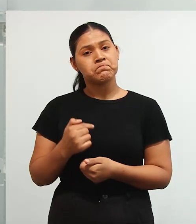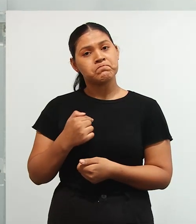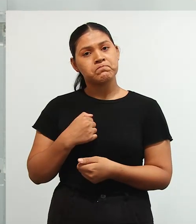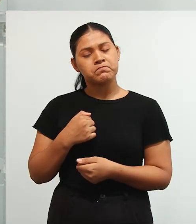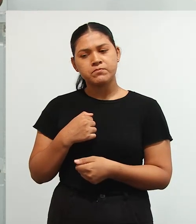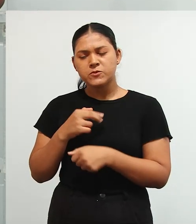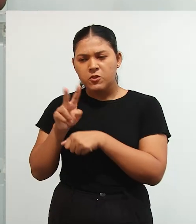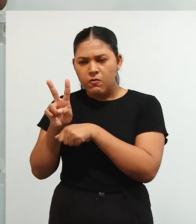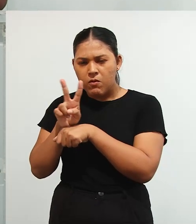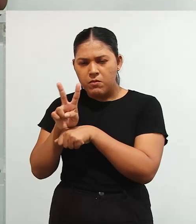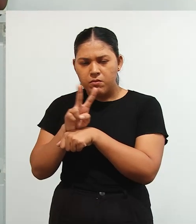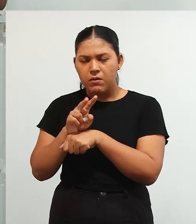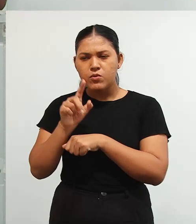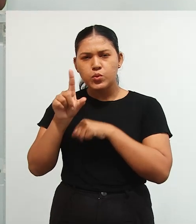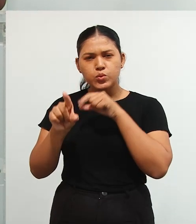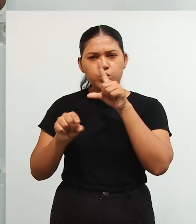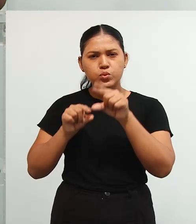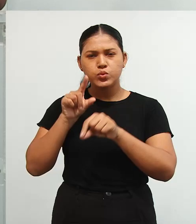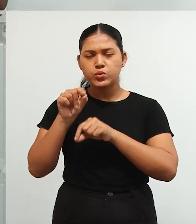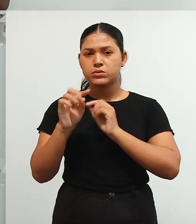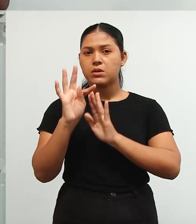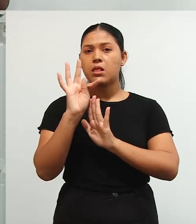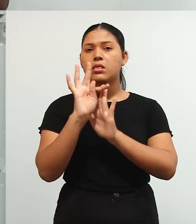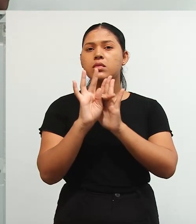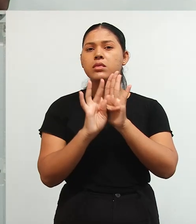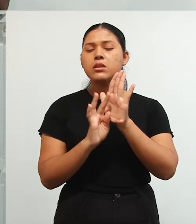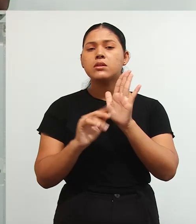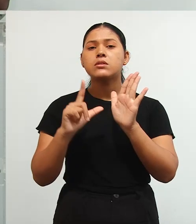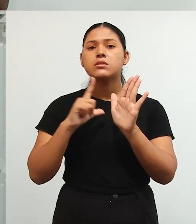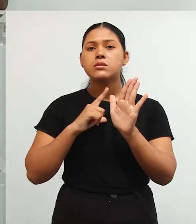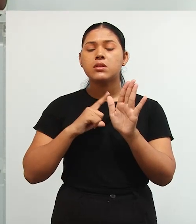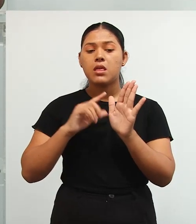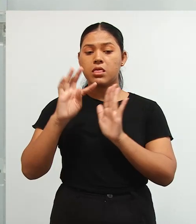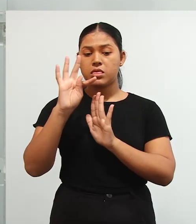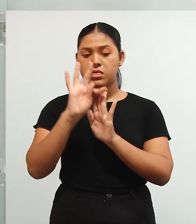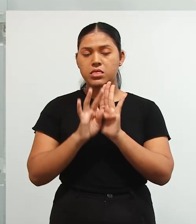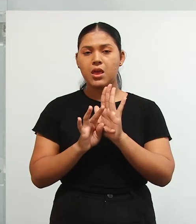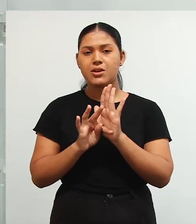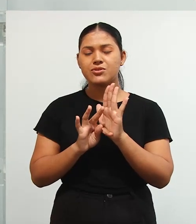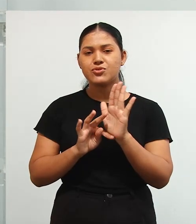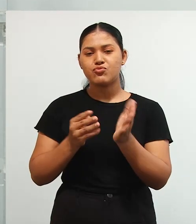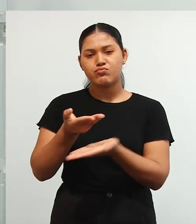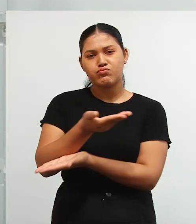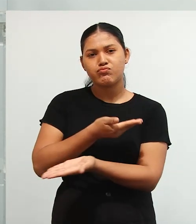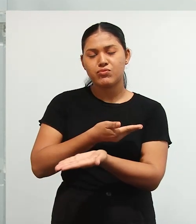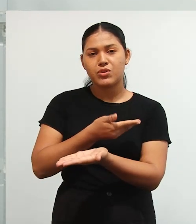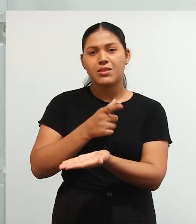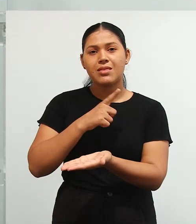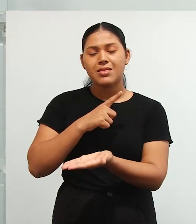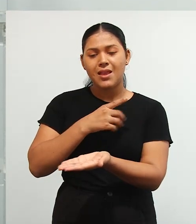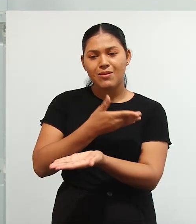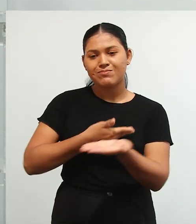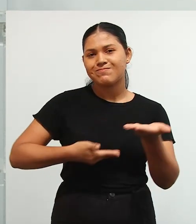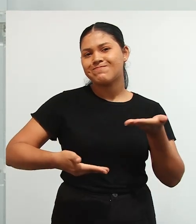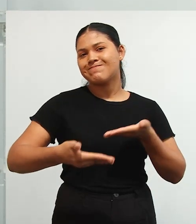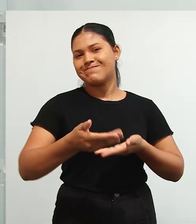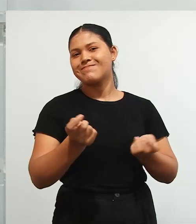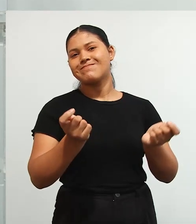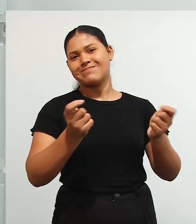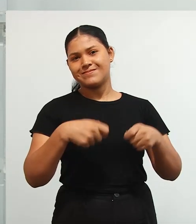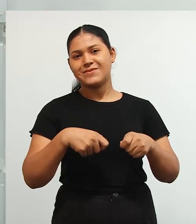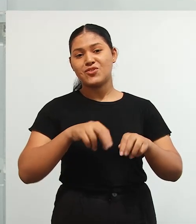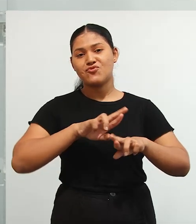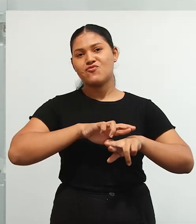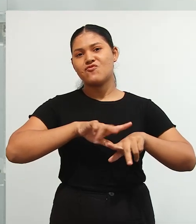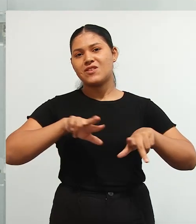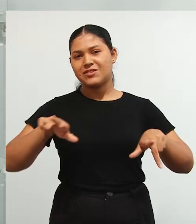de, ao selecionar esses textos, envolver textos das áreas de outras áreas de conhecimento que